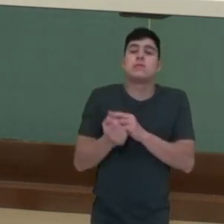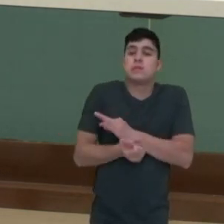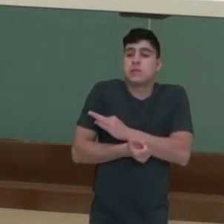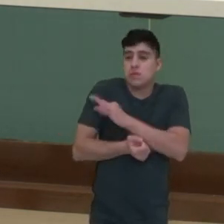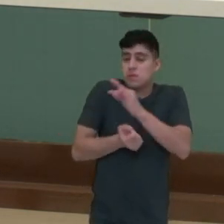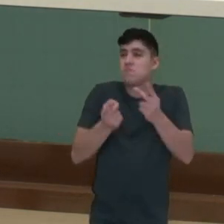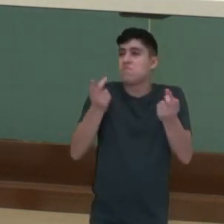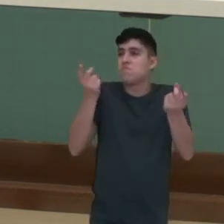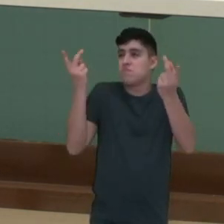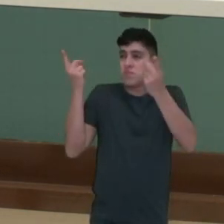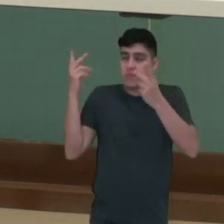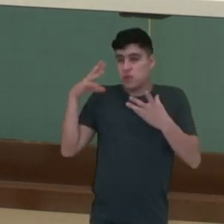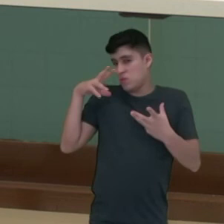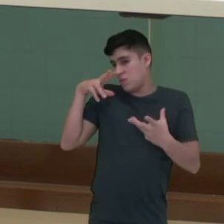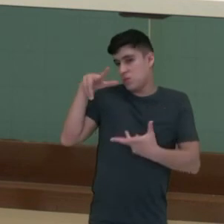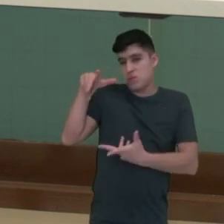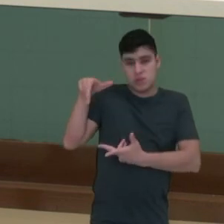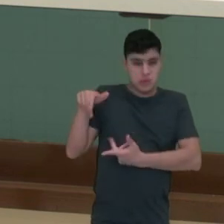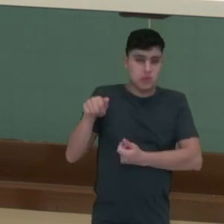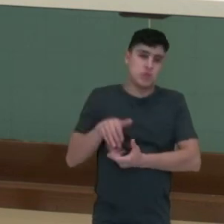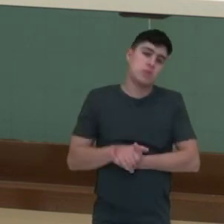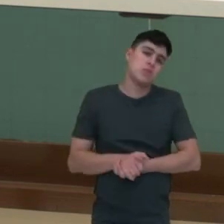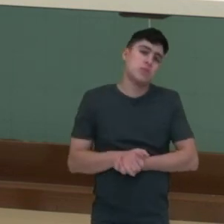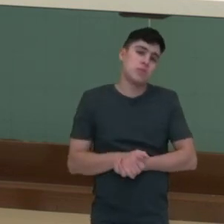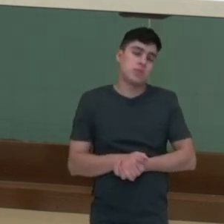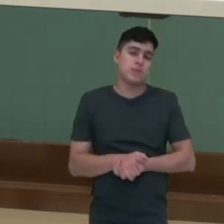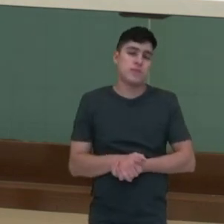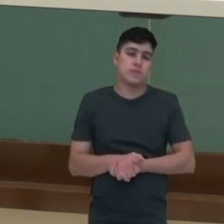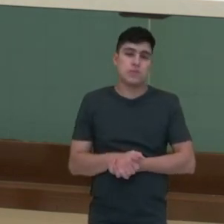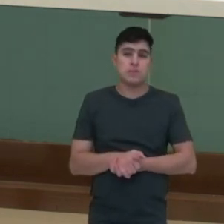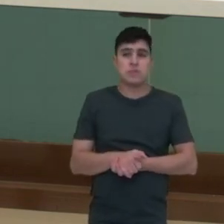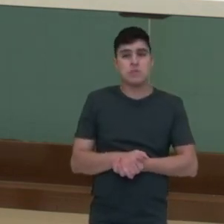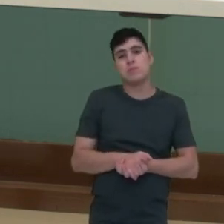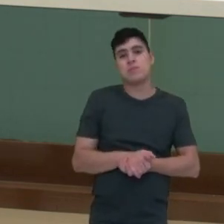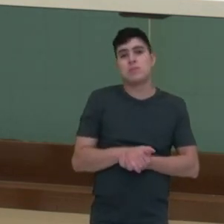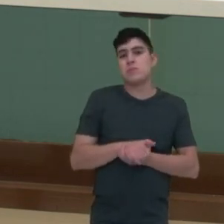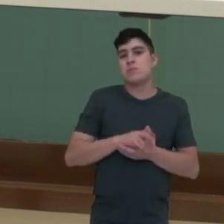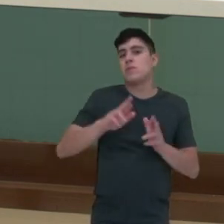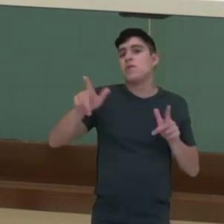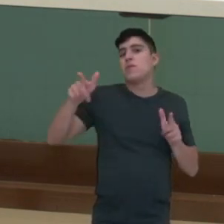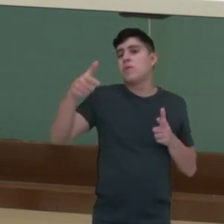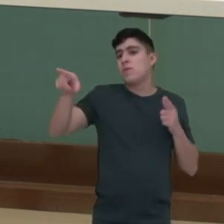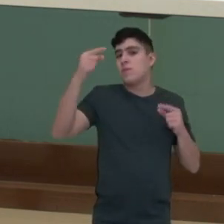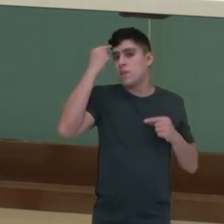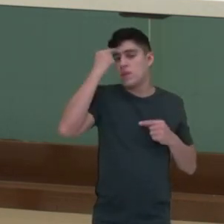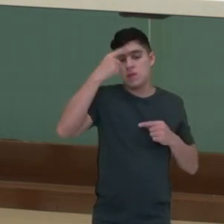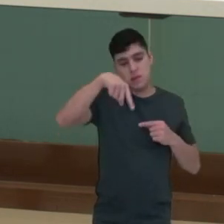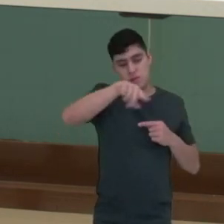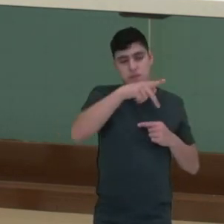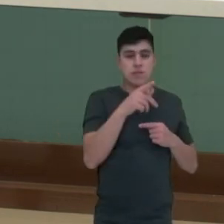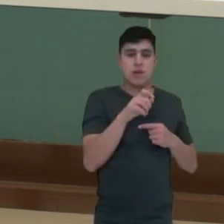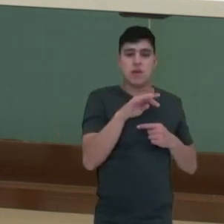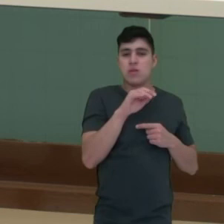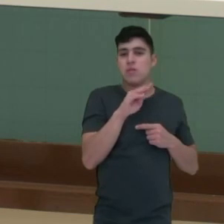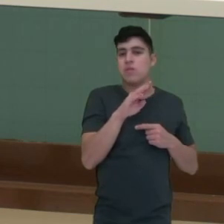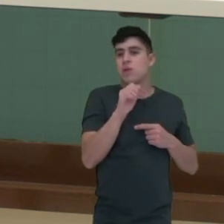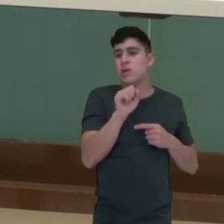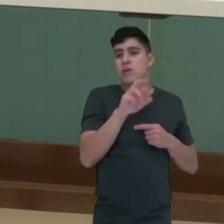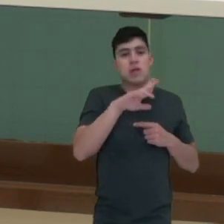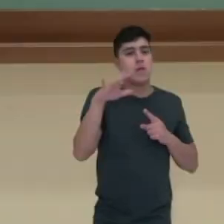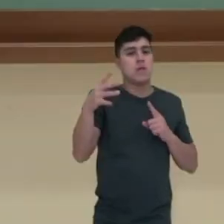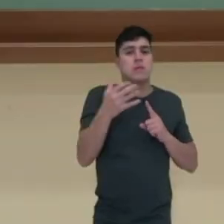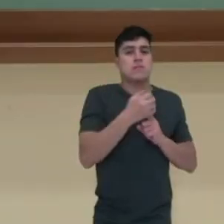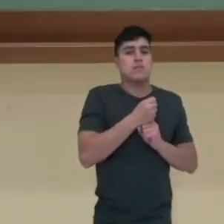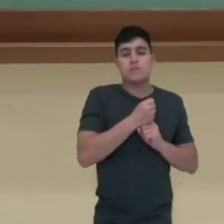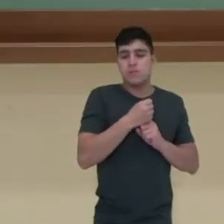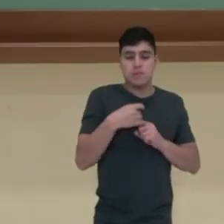mundo afora, E, ao contrário do que muitos pensam, a Petrobras ela não tem um monopólio